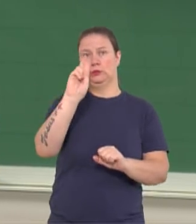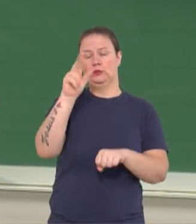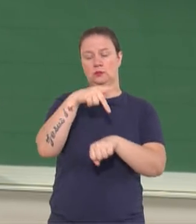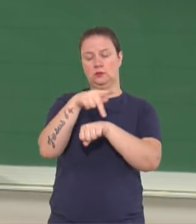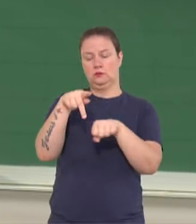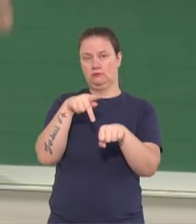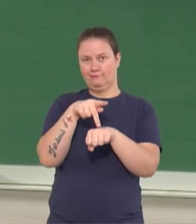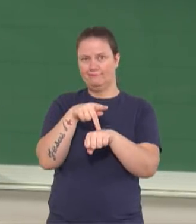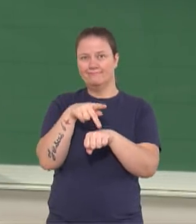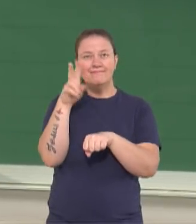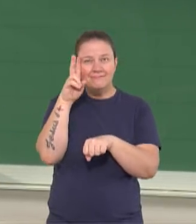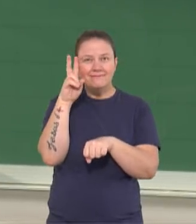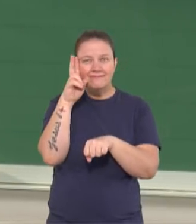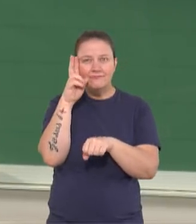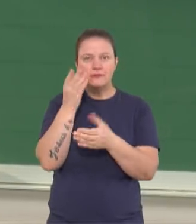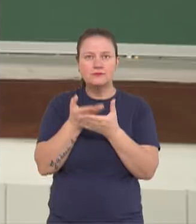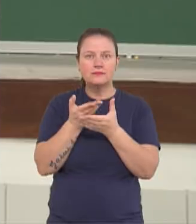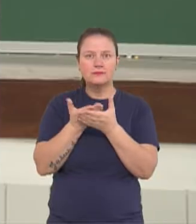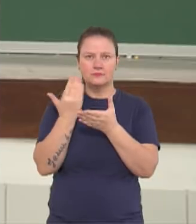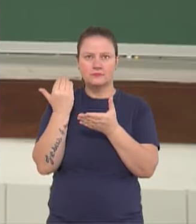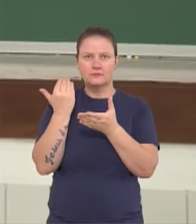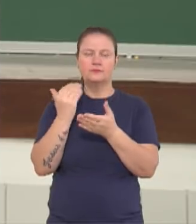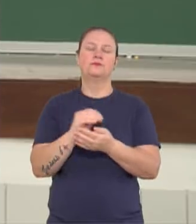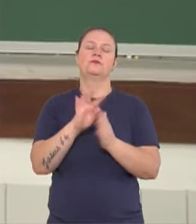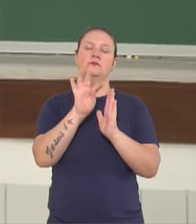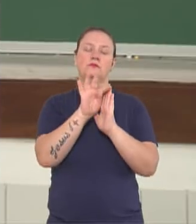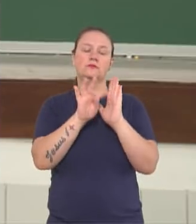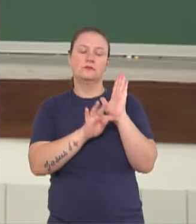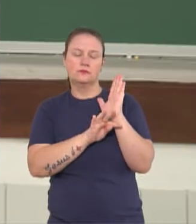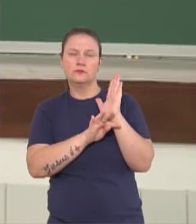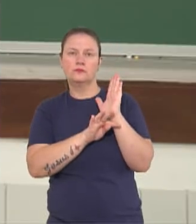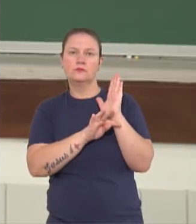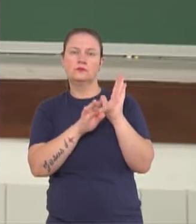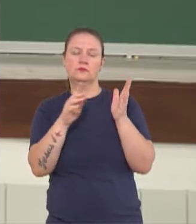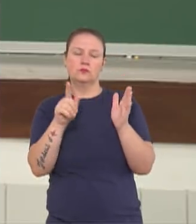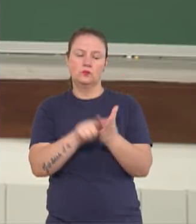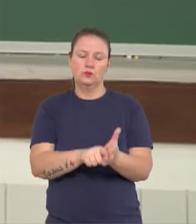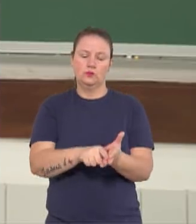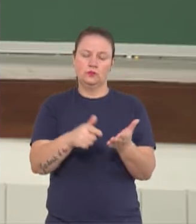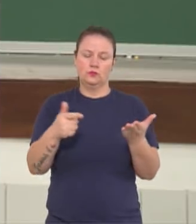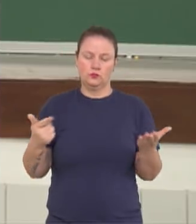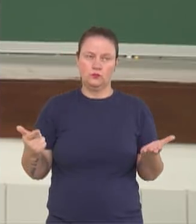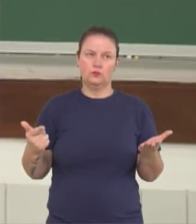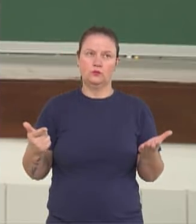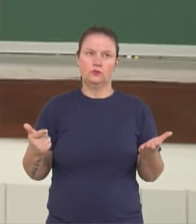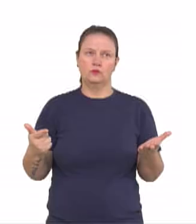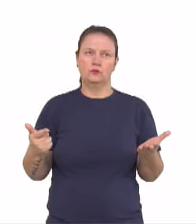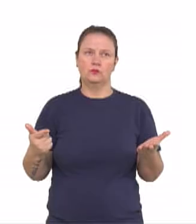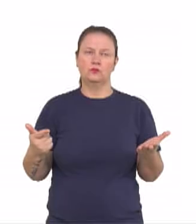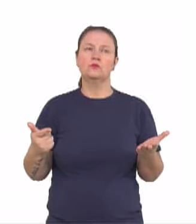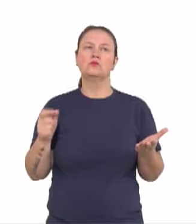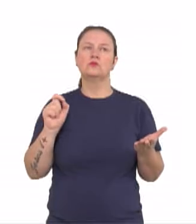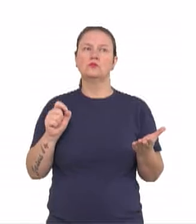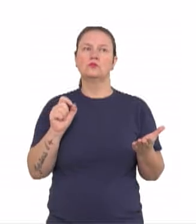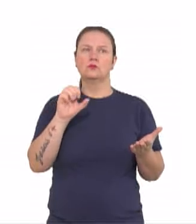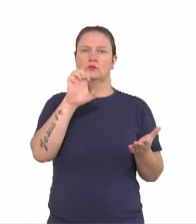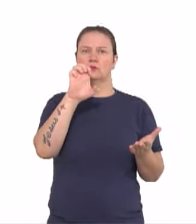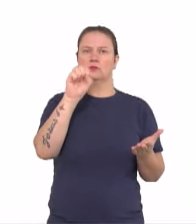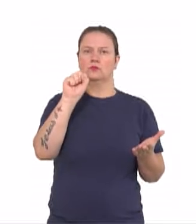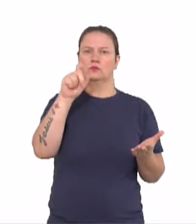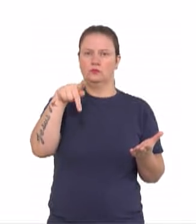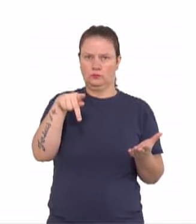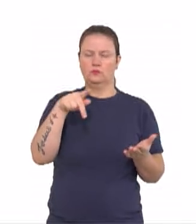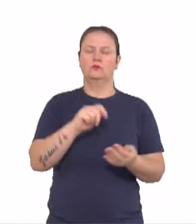ali deve estar lá esse texto que foi publicado no jornal ESPN. Então, a gente tem lá na